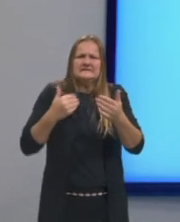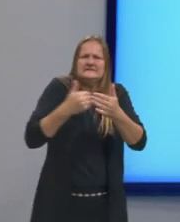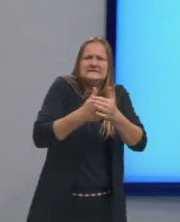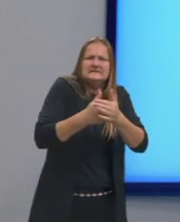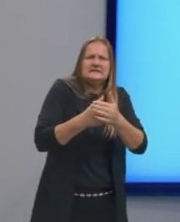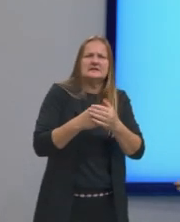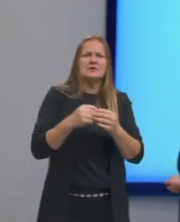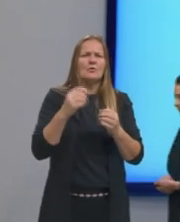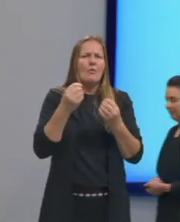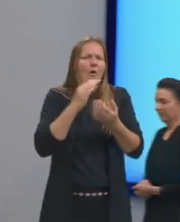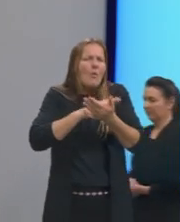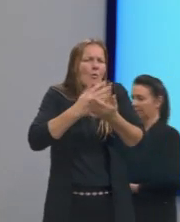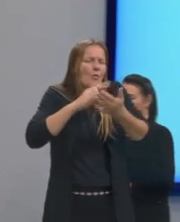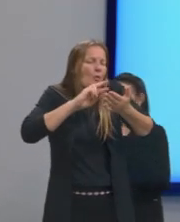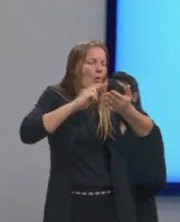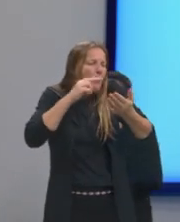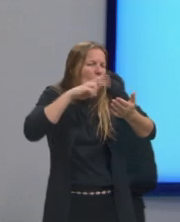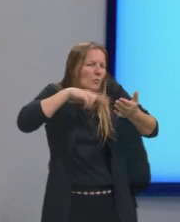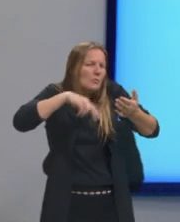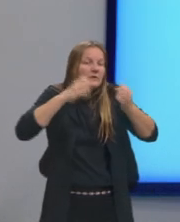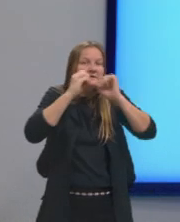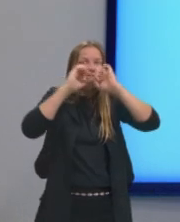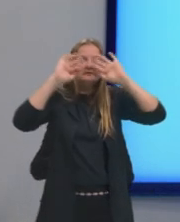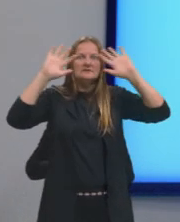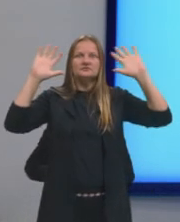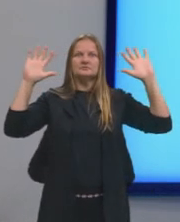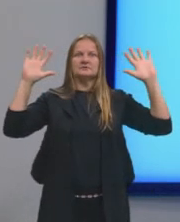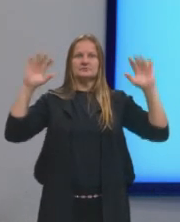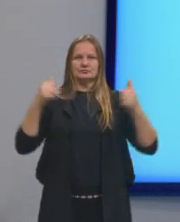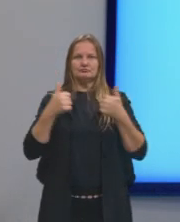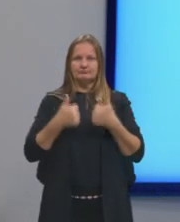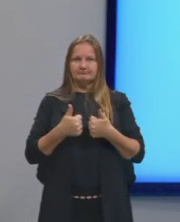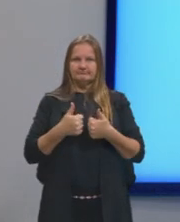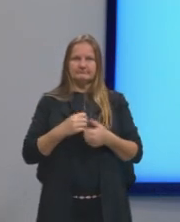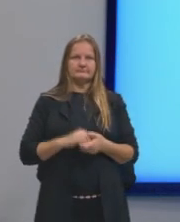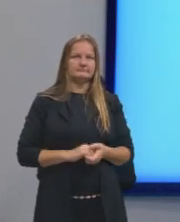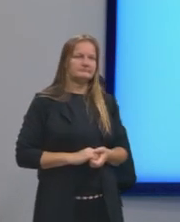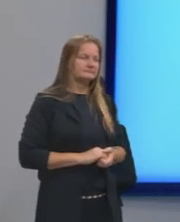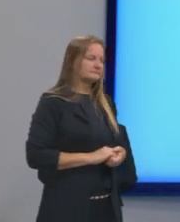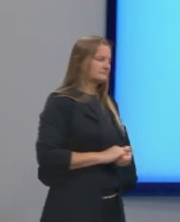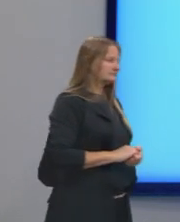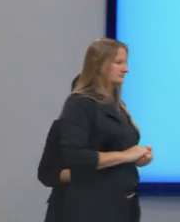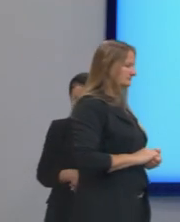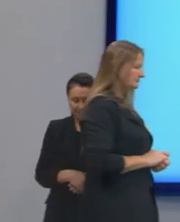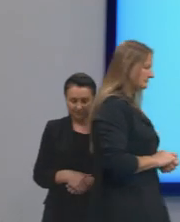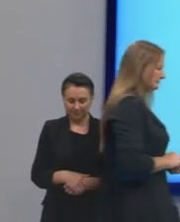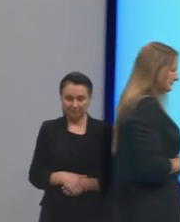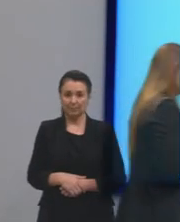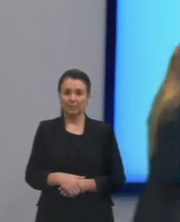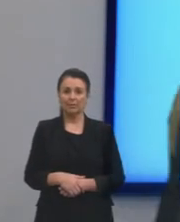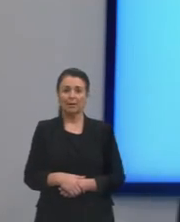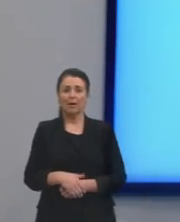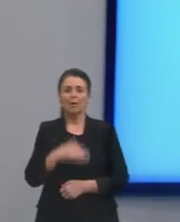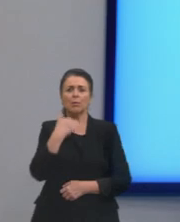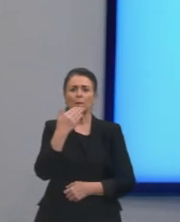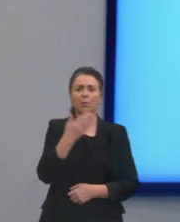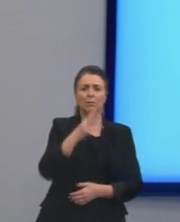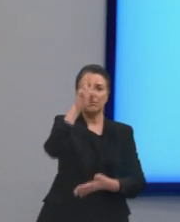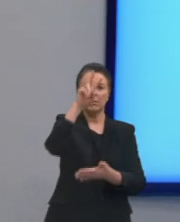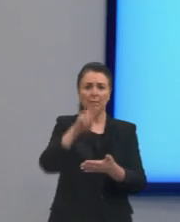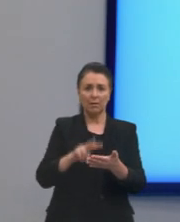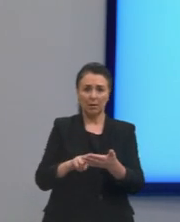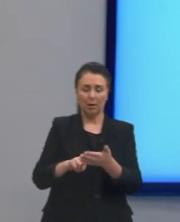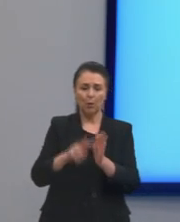o nível de interpretação dessa leitura não basta ler o texto de auxílio né o os